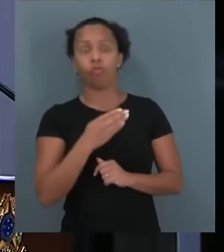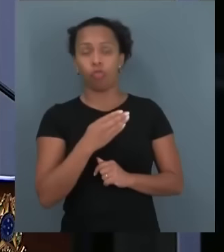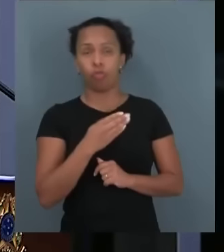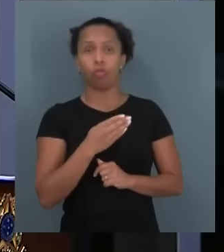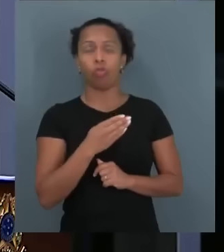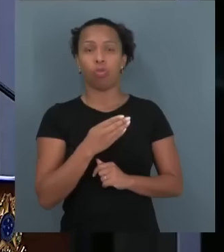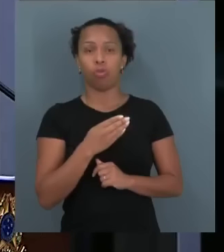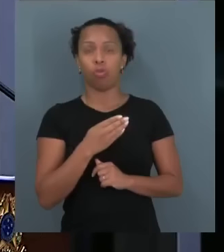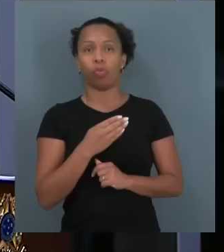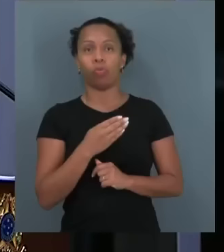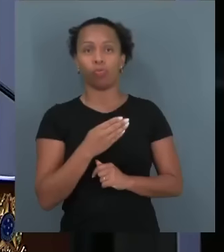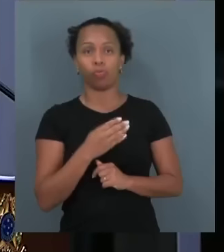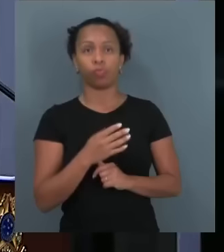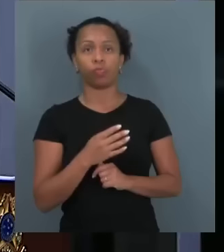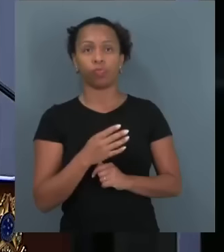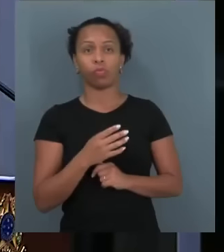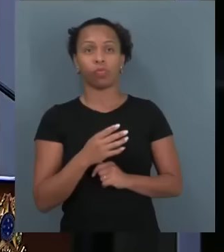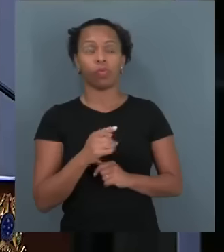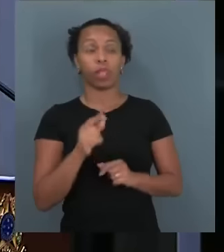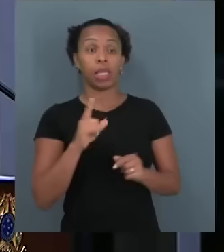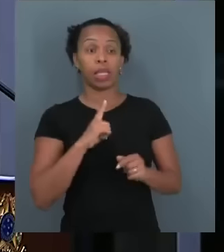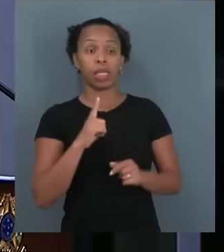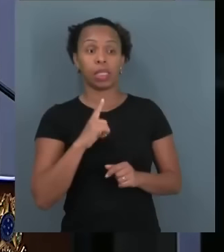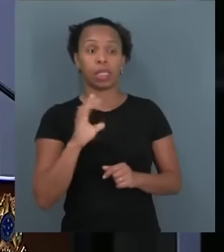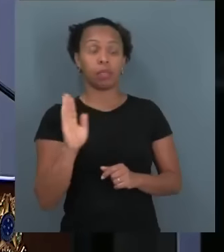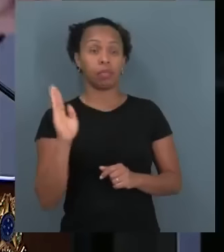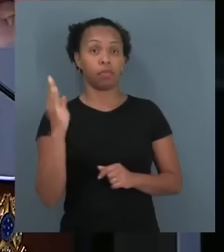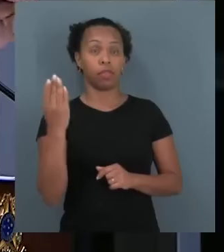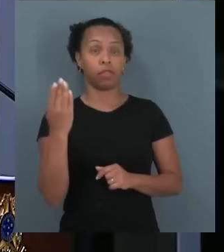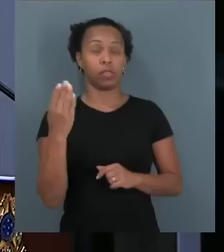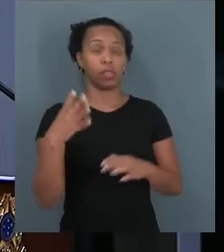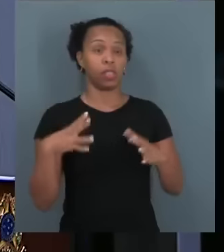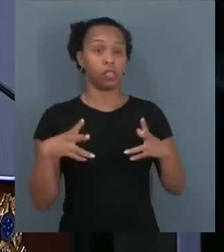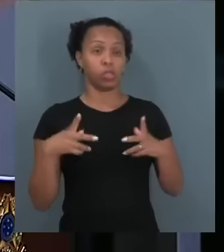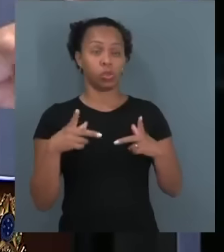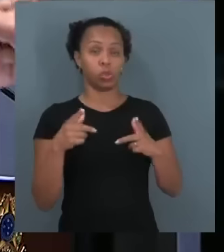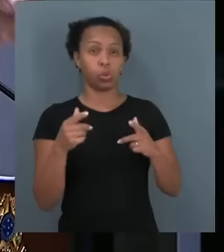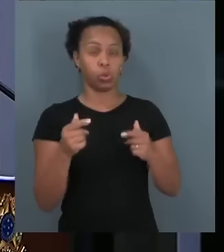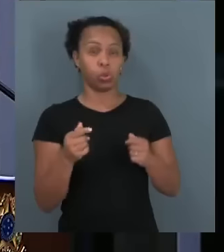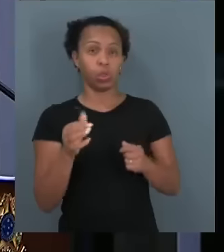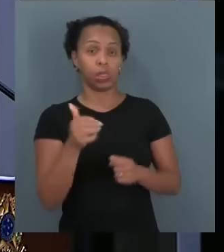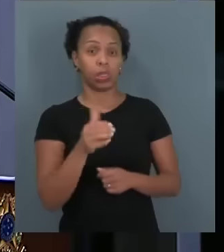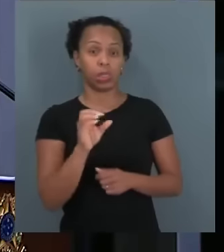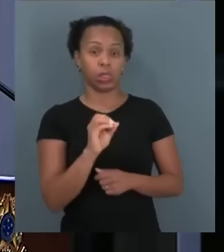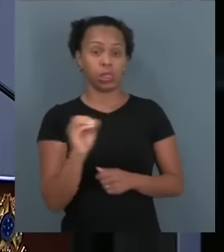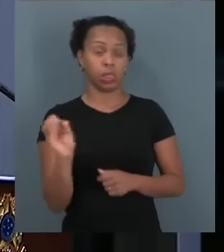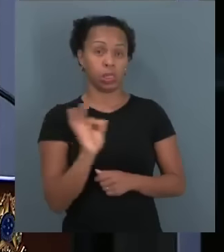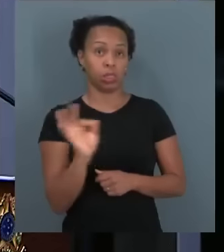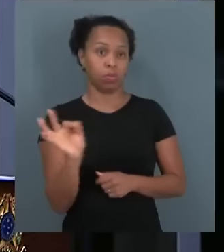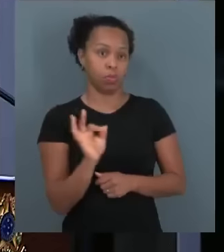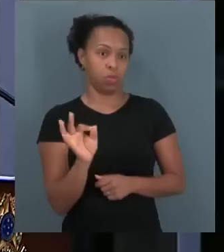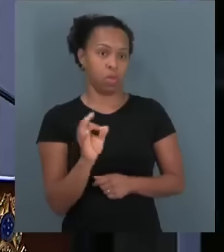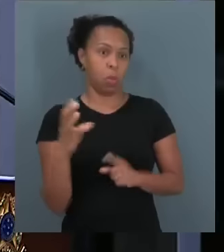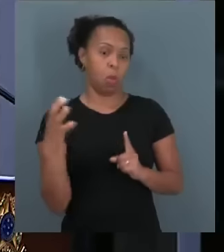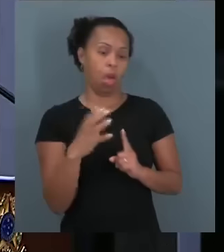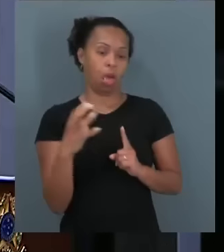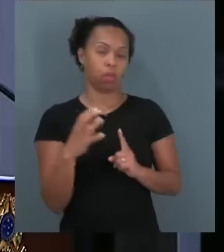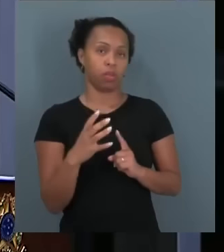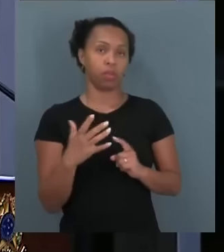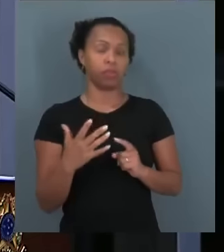materialmente nos autos a falsidade de todas, 100% das acusações. Eu